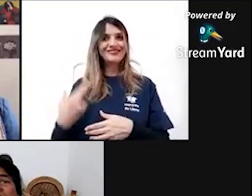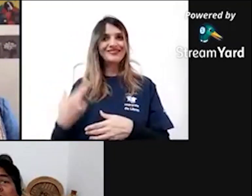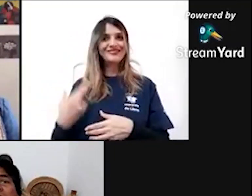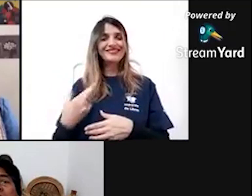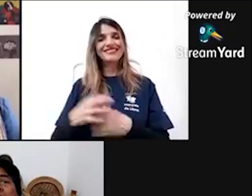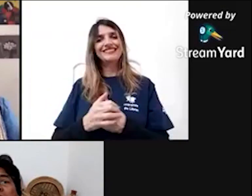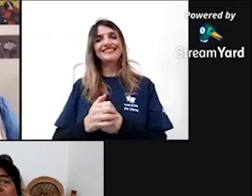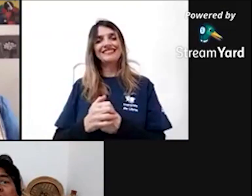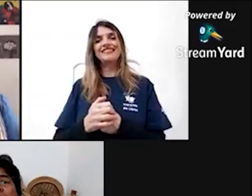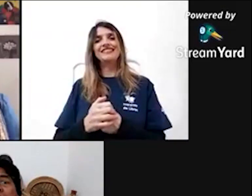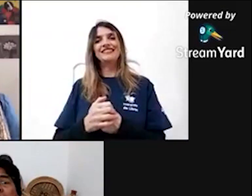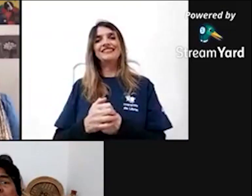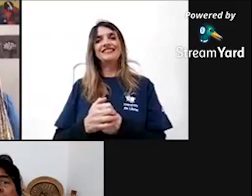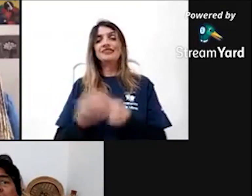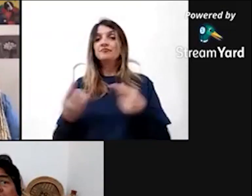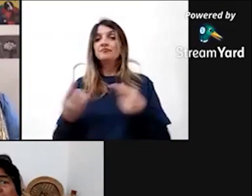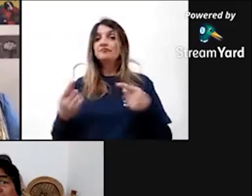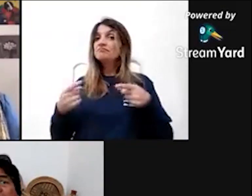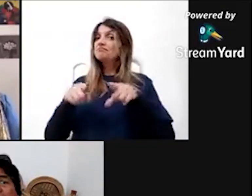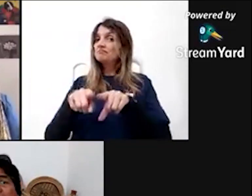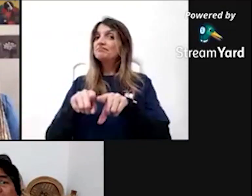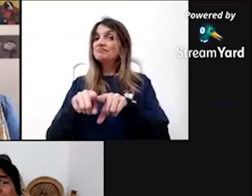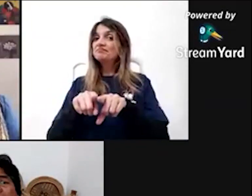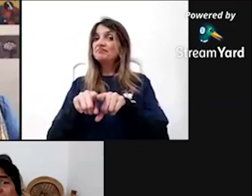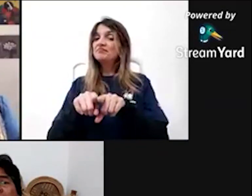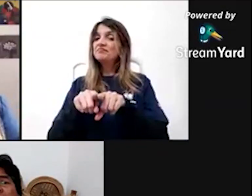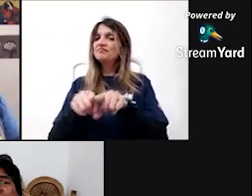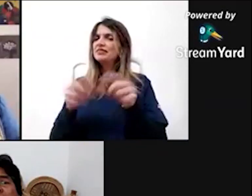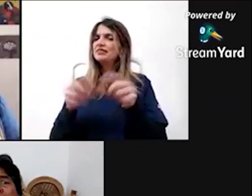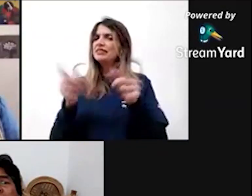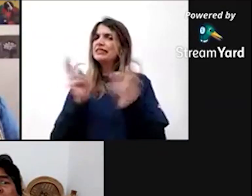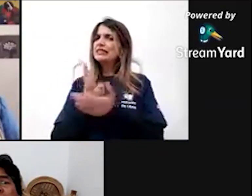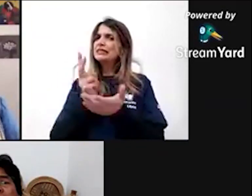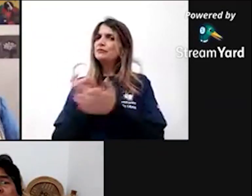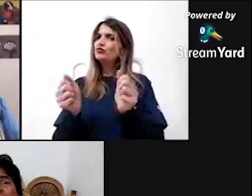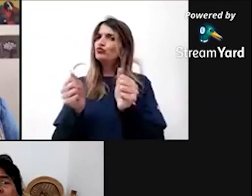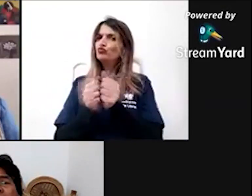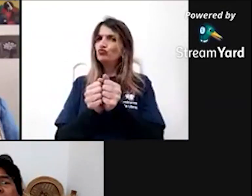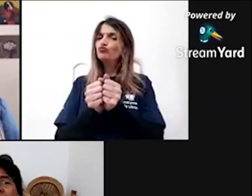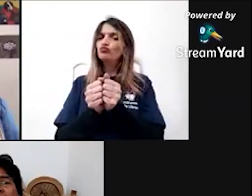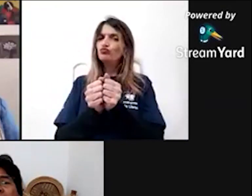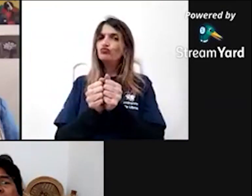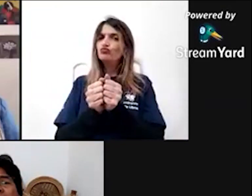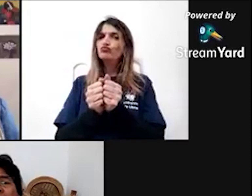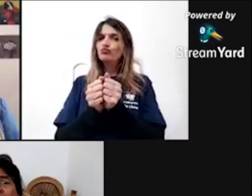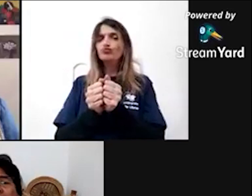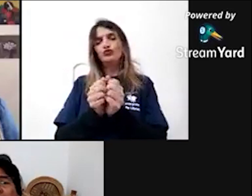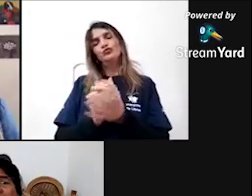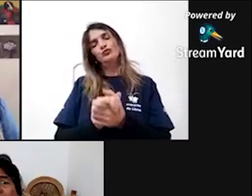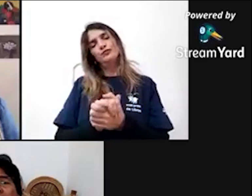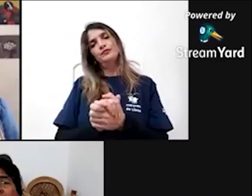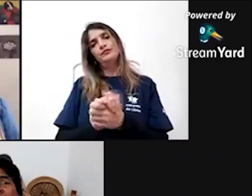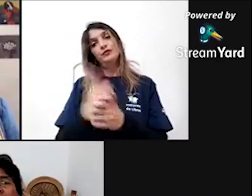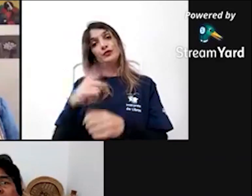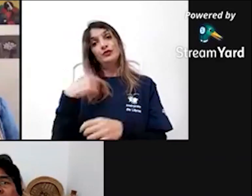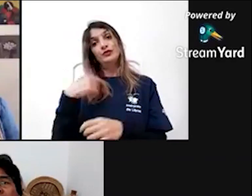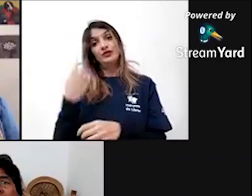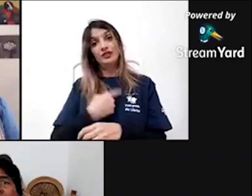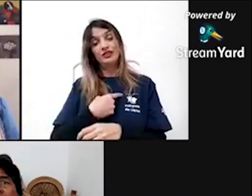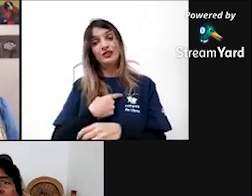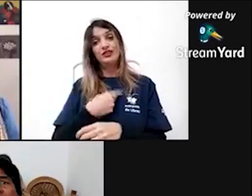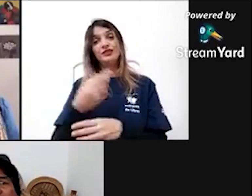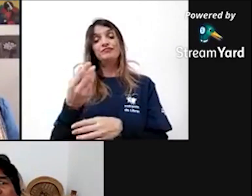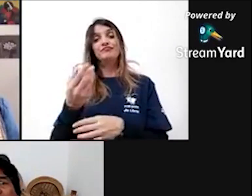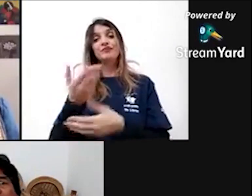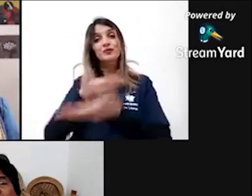pela parceria, né, pelo companheirismo que sempre a acompanha e que compartilha com a